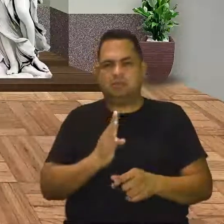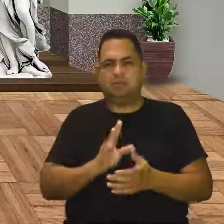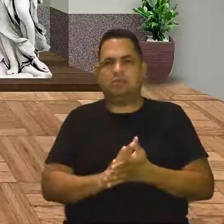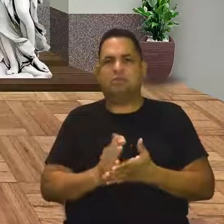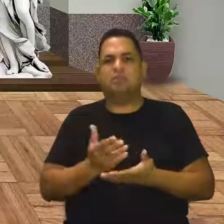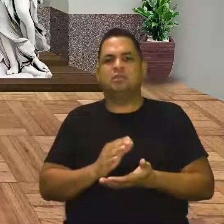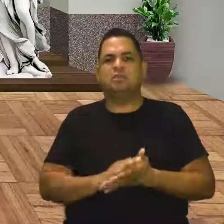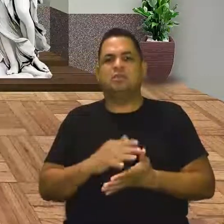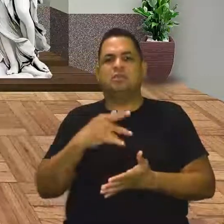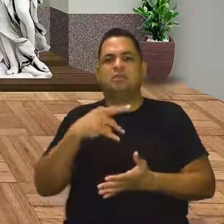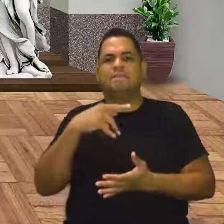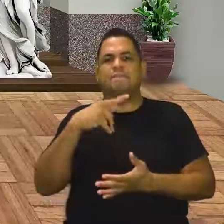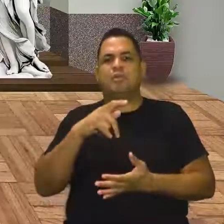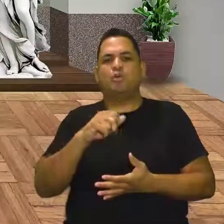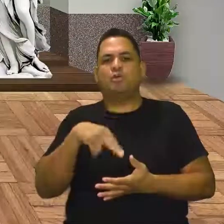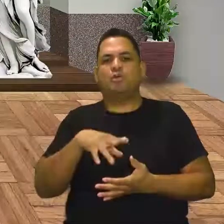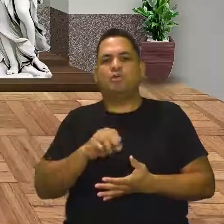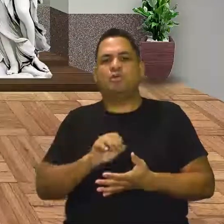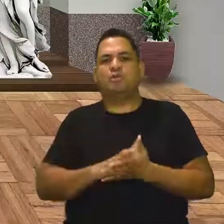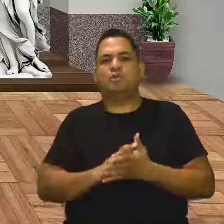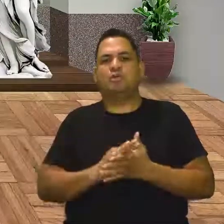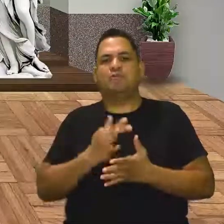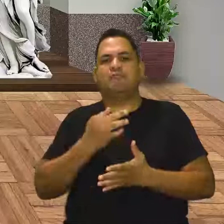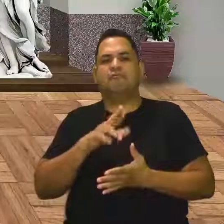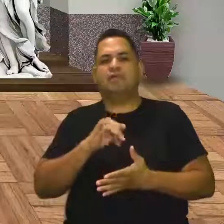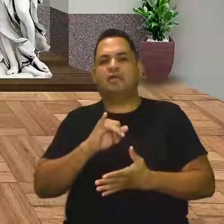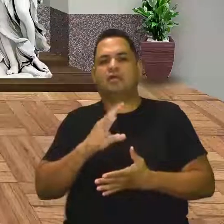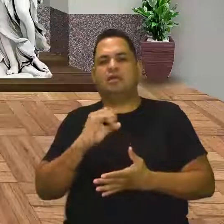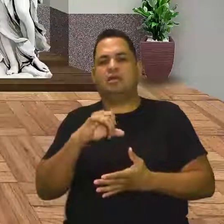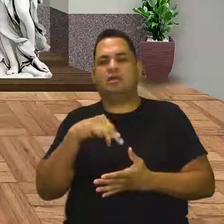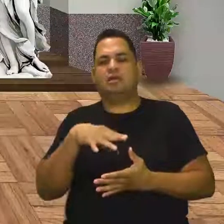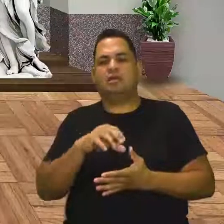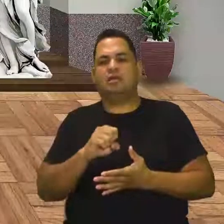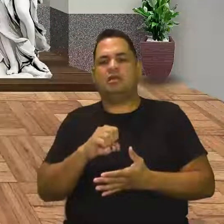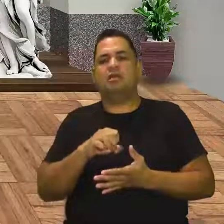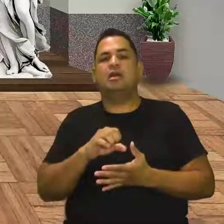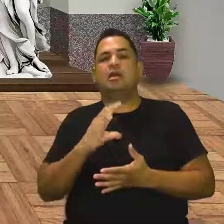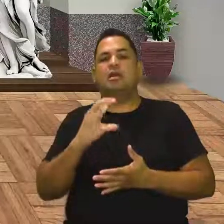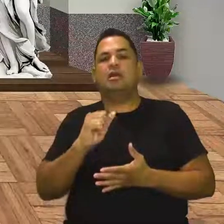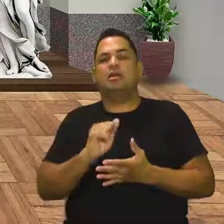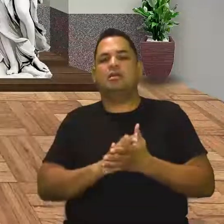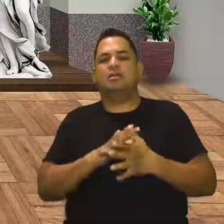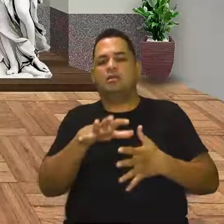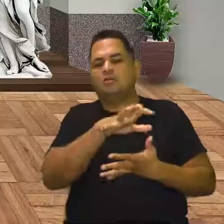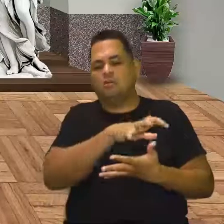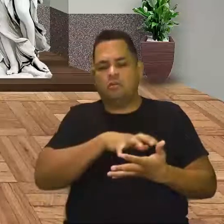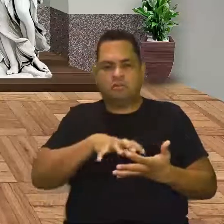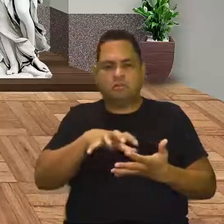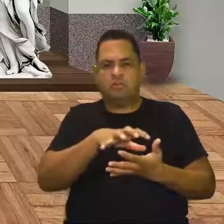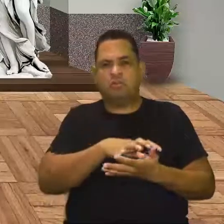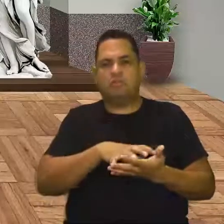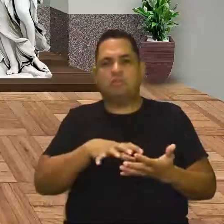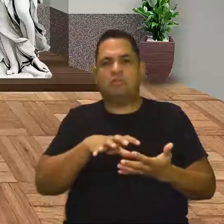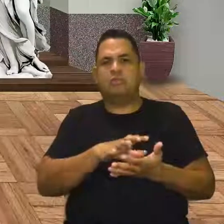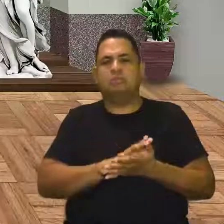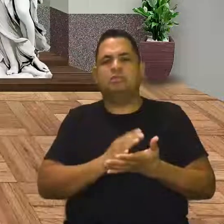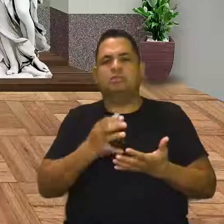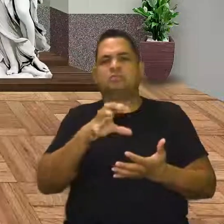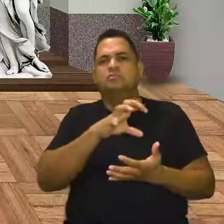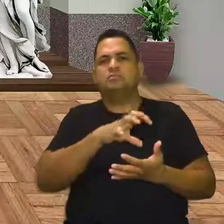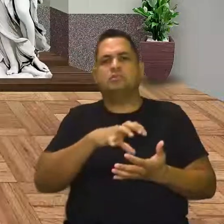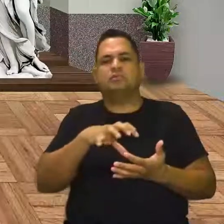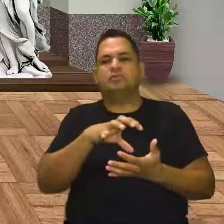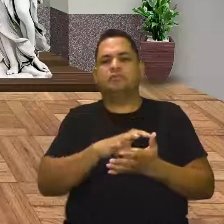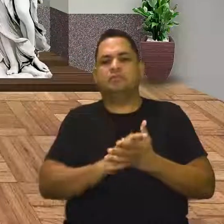Você vai punir, por exemplo, o Frei Caneca, lá do movimento do Equador, né, de